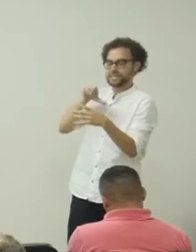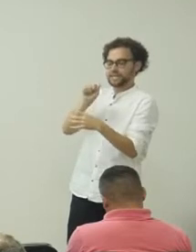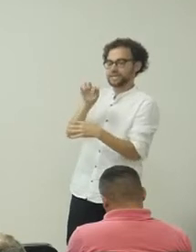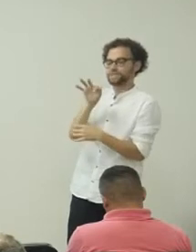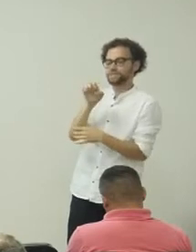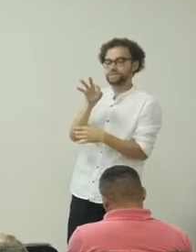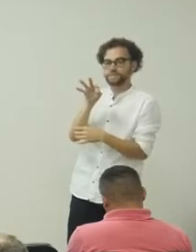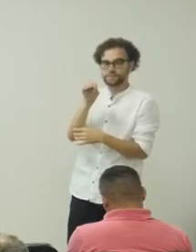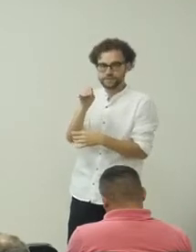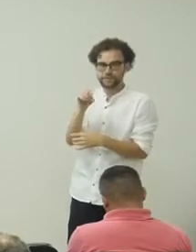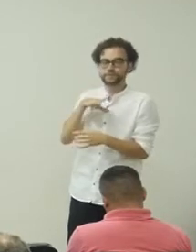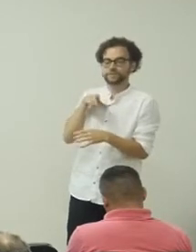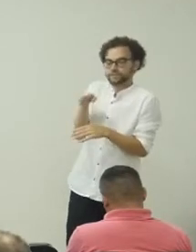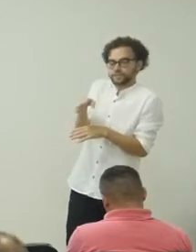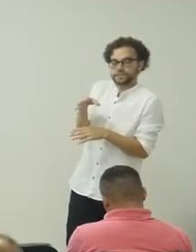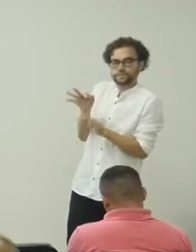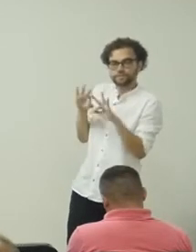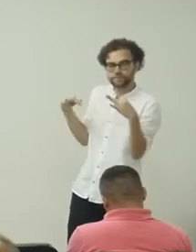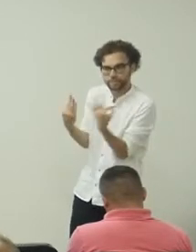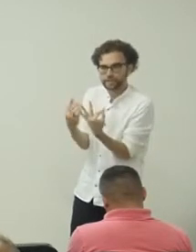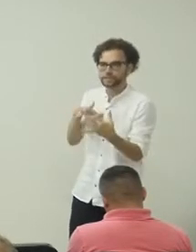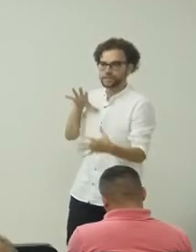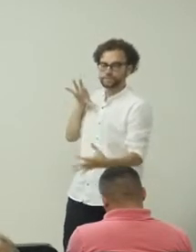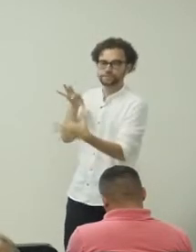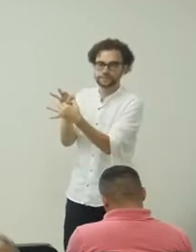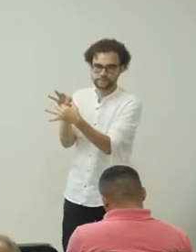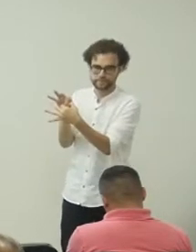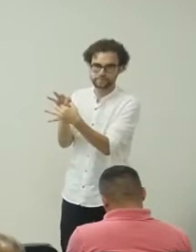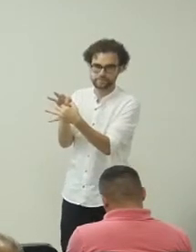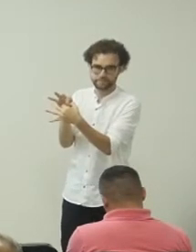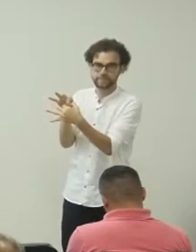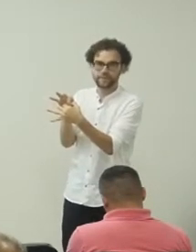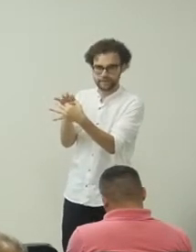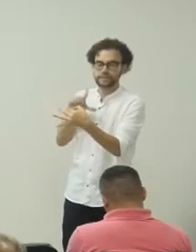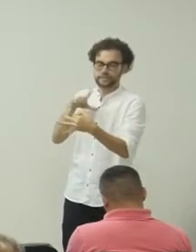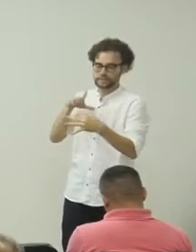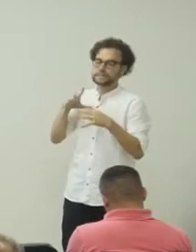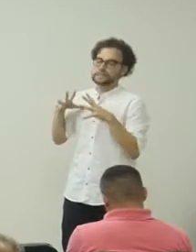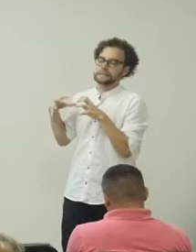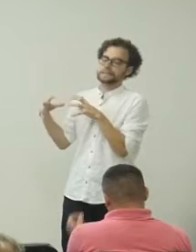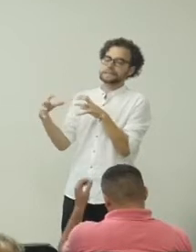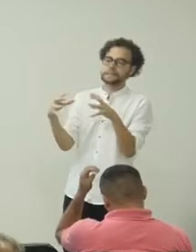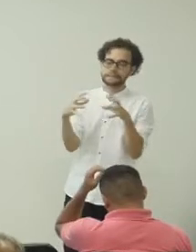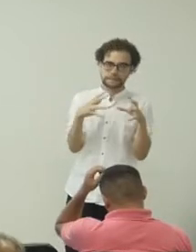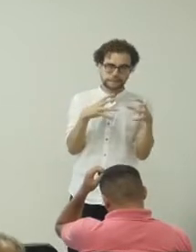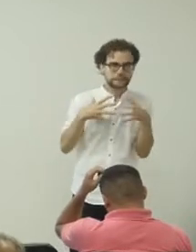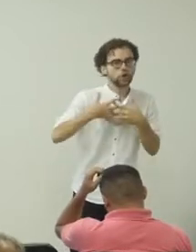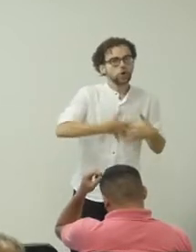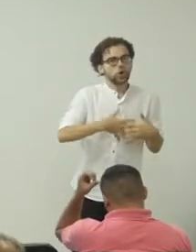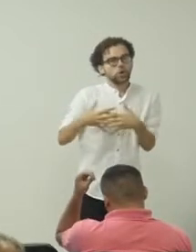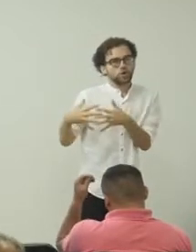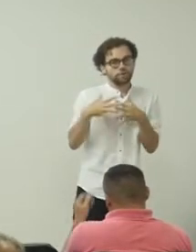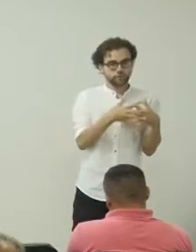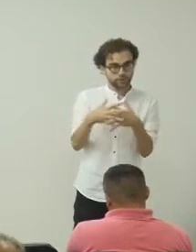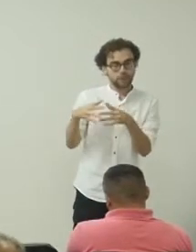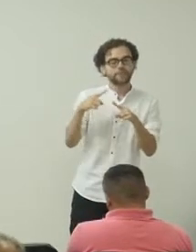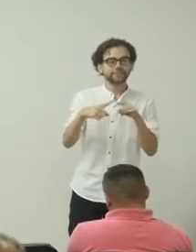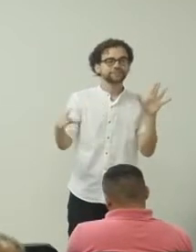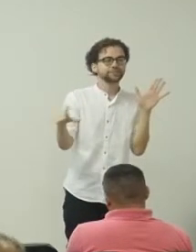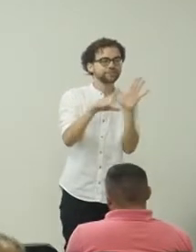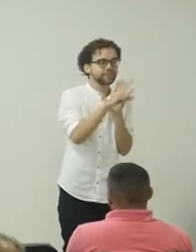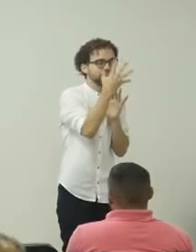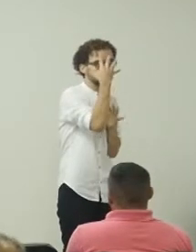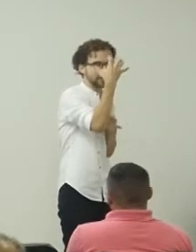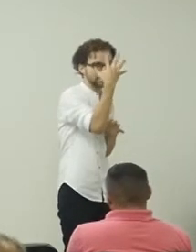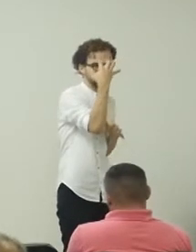afeto, situações familiares, ou seja, que existe vínculo. Então, existe muita confusão, né, porque a Lei Maria da Penha ela é mais falada, ela é